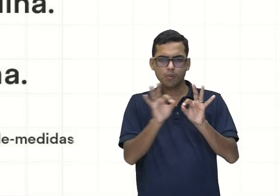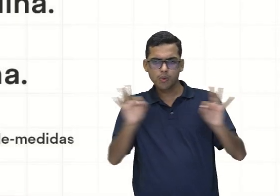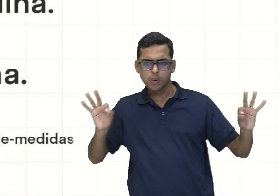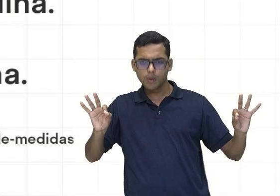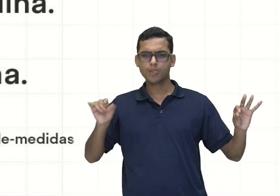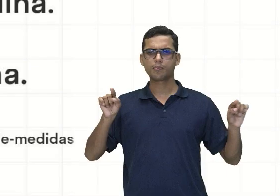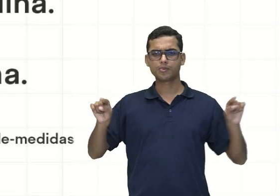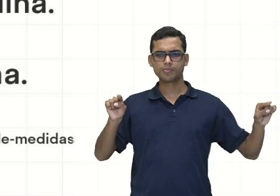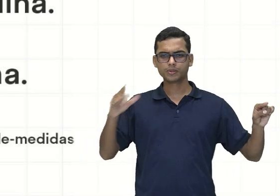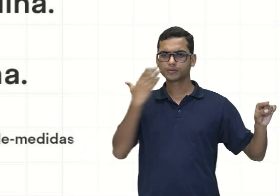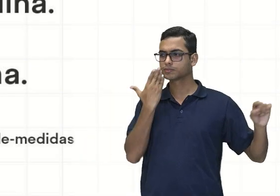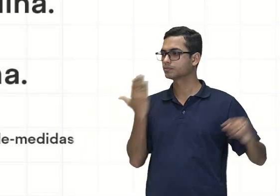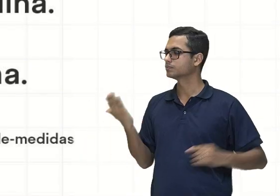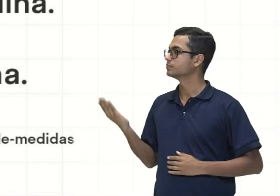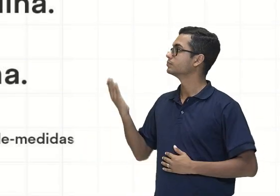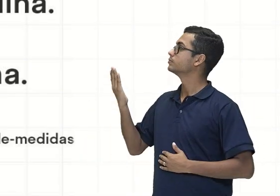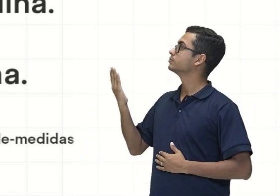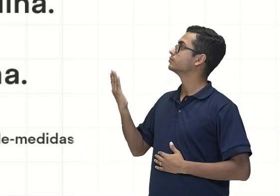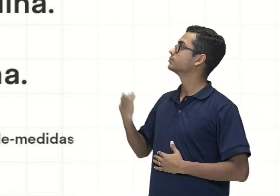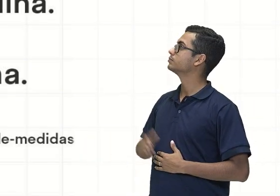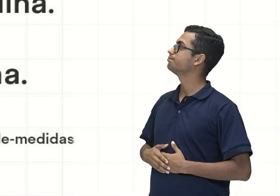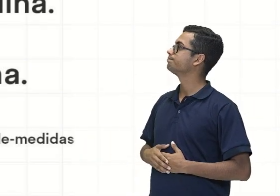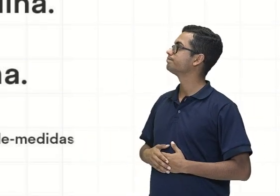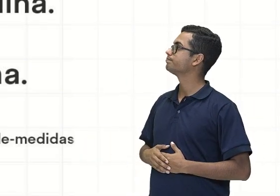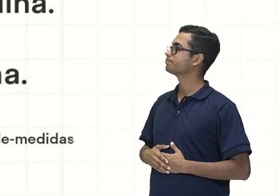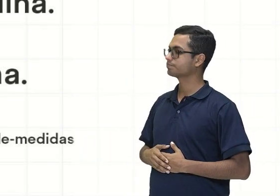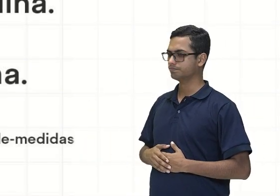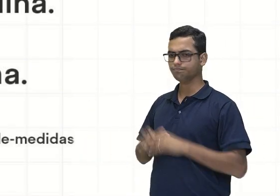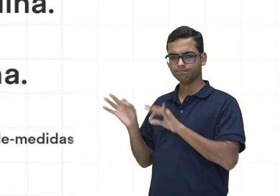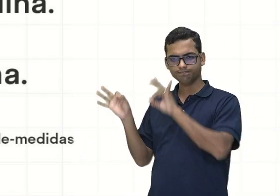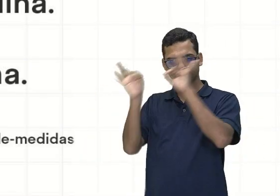50, e aí por último,